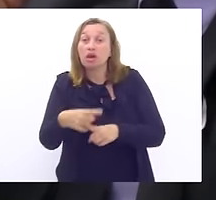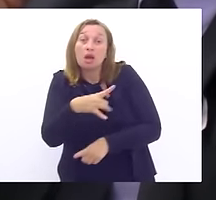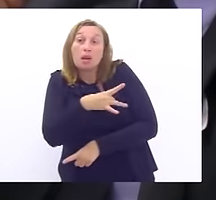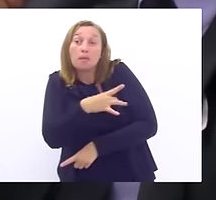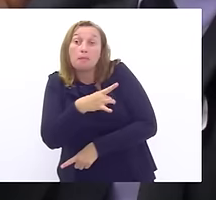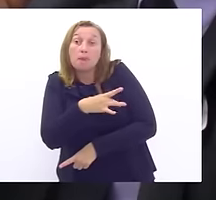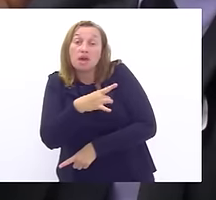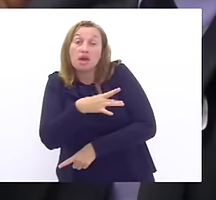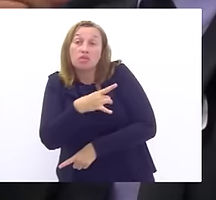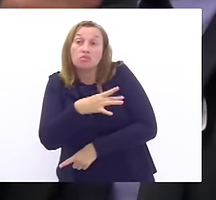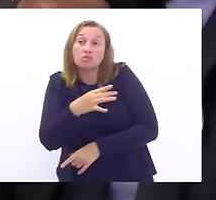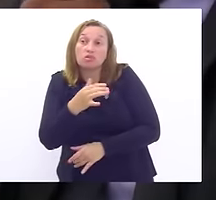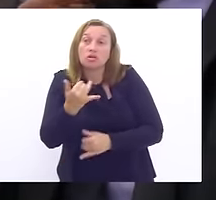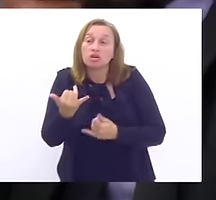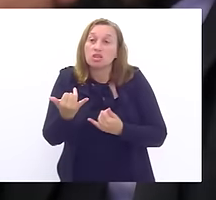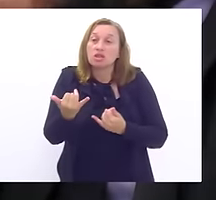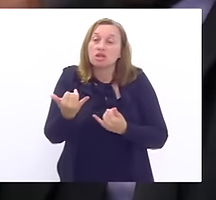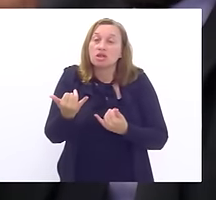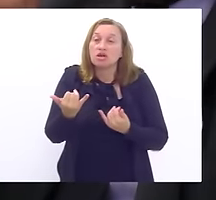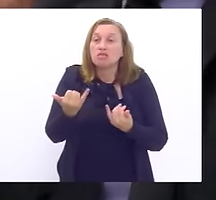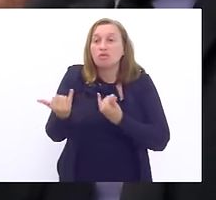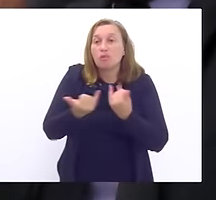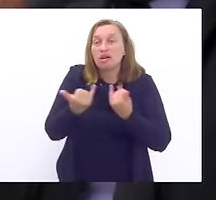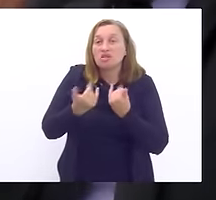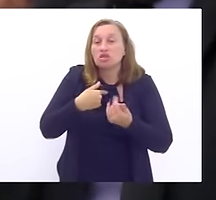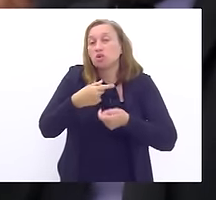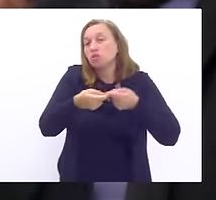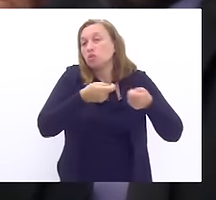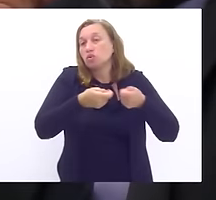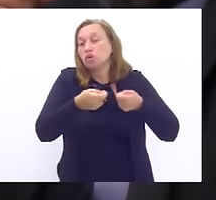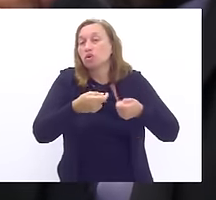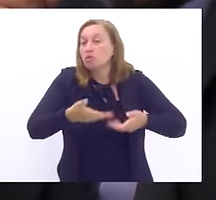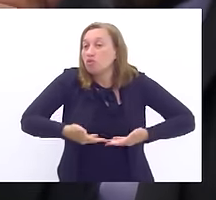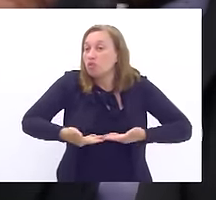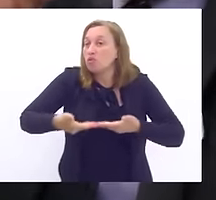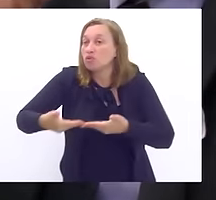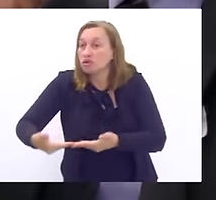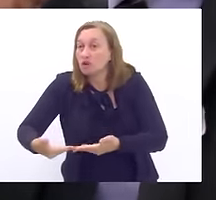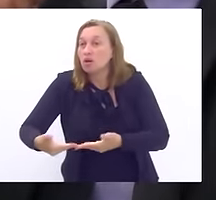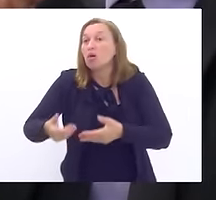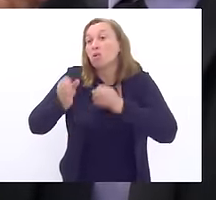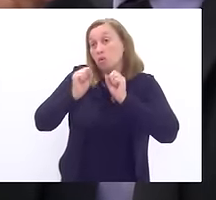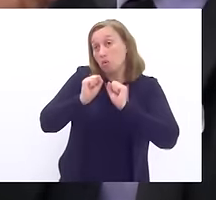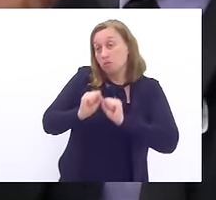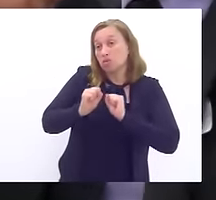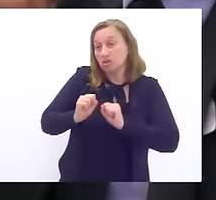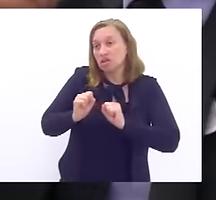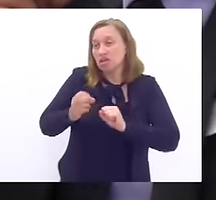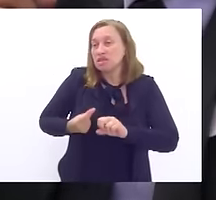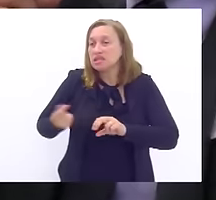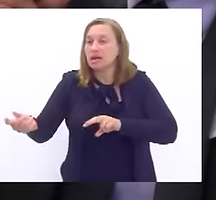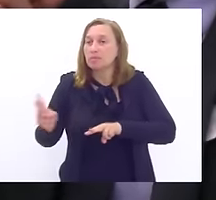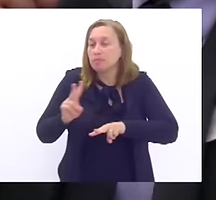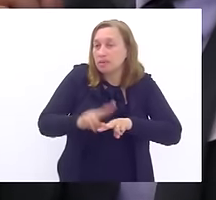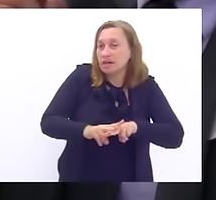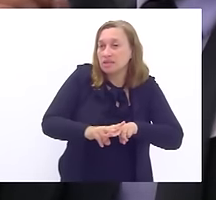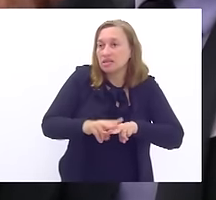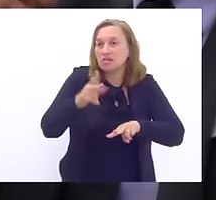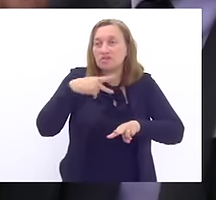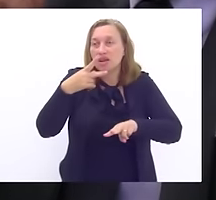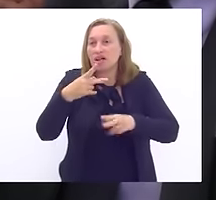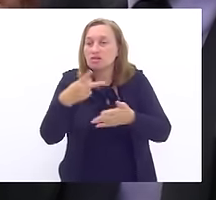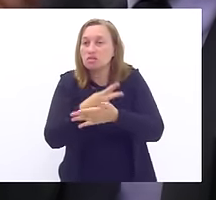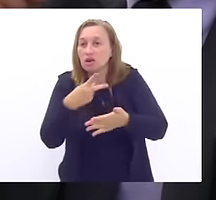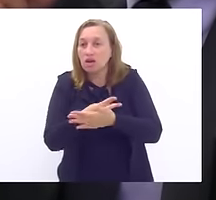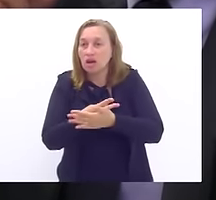ter dados que eu não domine E como eu fui convocada me disseram que eu podia até sair presa daqui se eu falasse alguma coisa